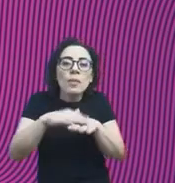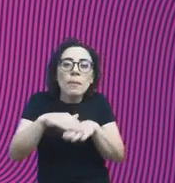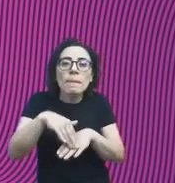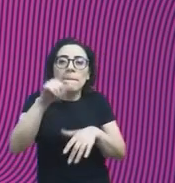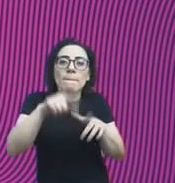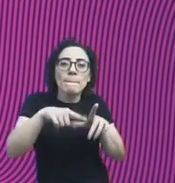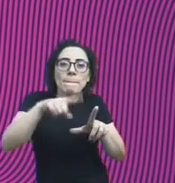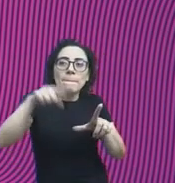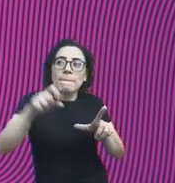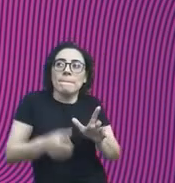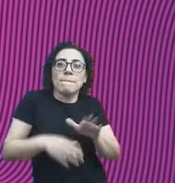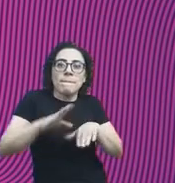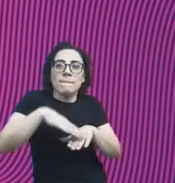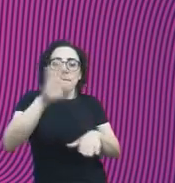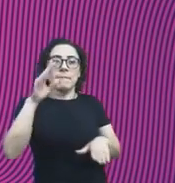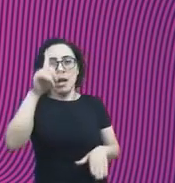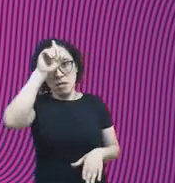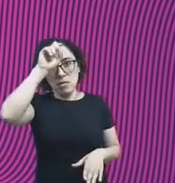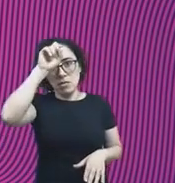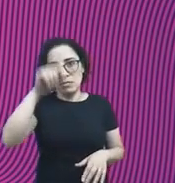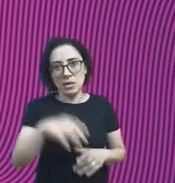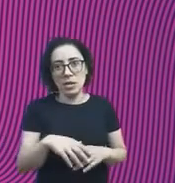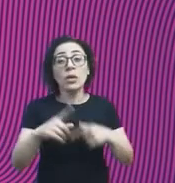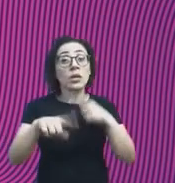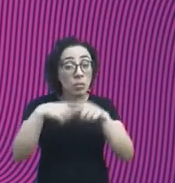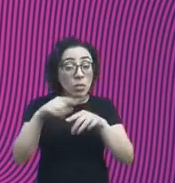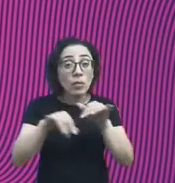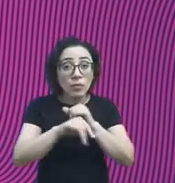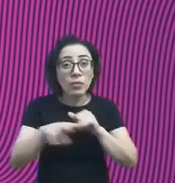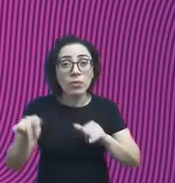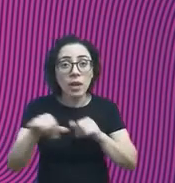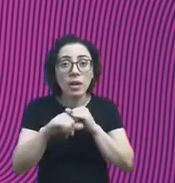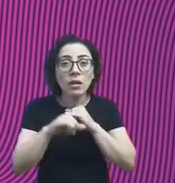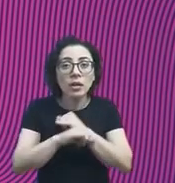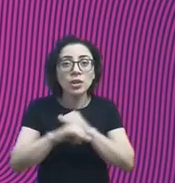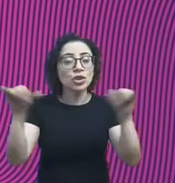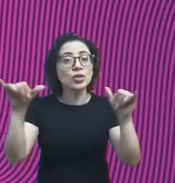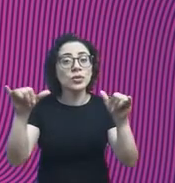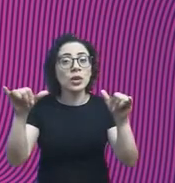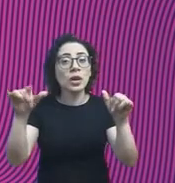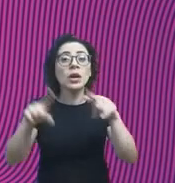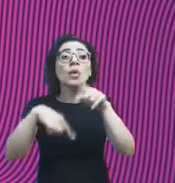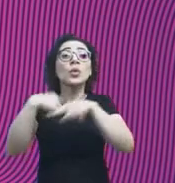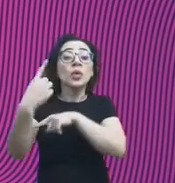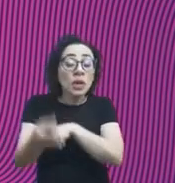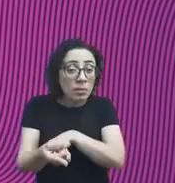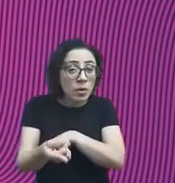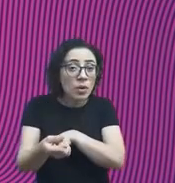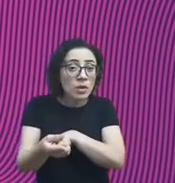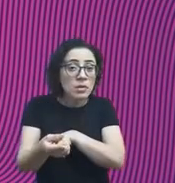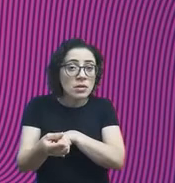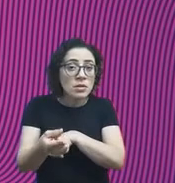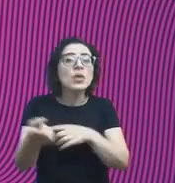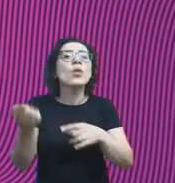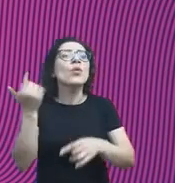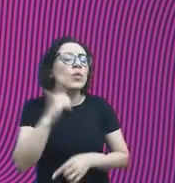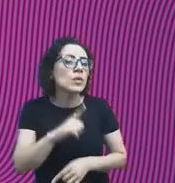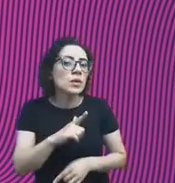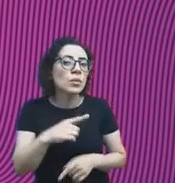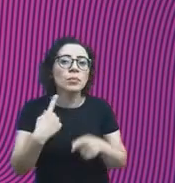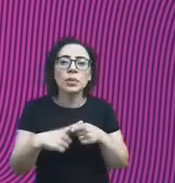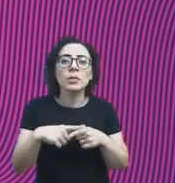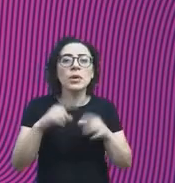os resultados de desfechos. Porque ou faz isso ou está só conversando sobre